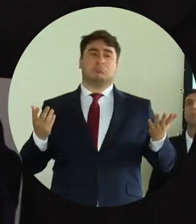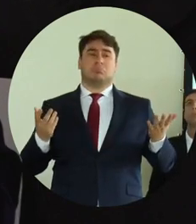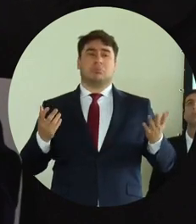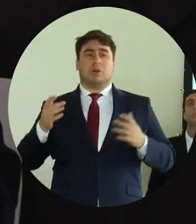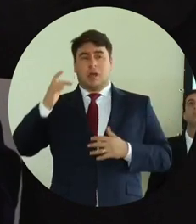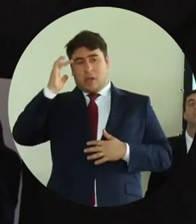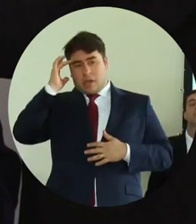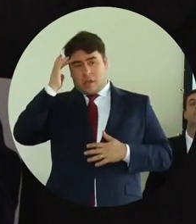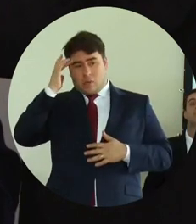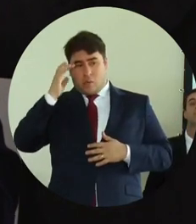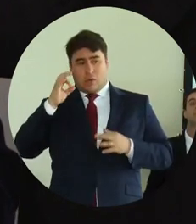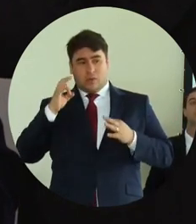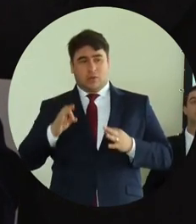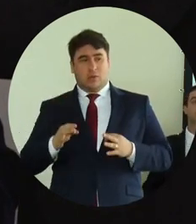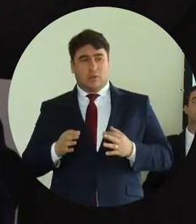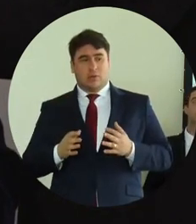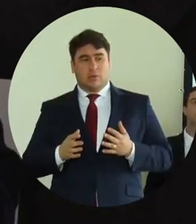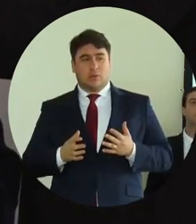Eu acho que,